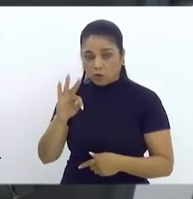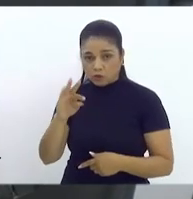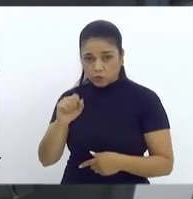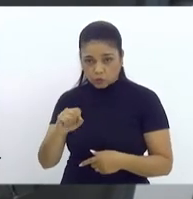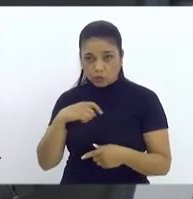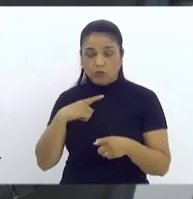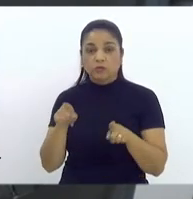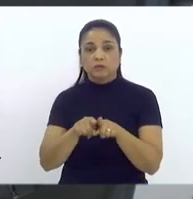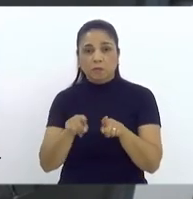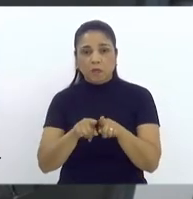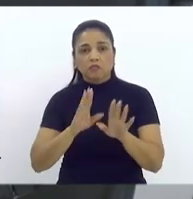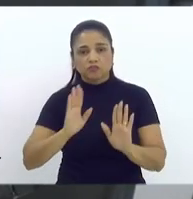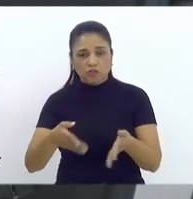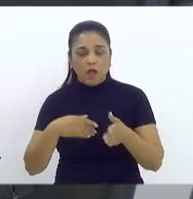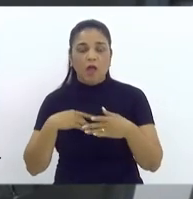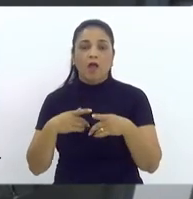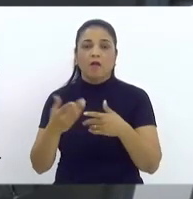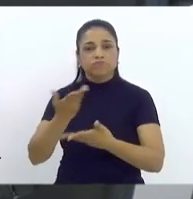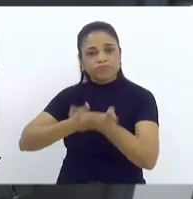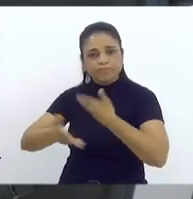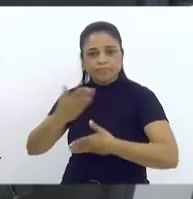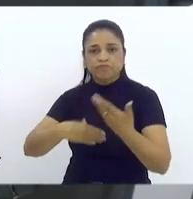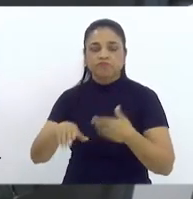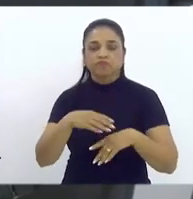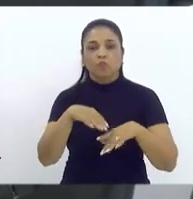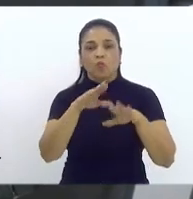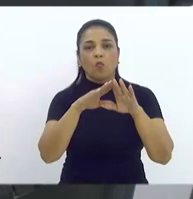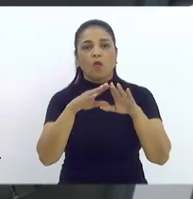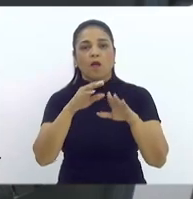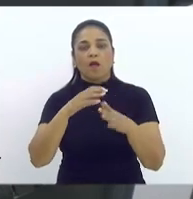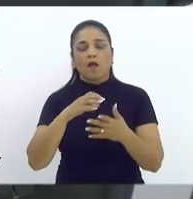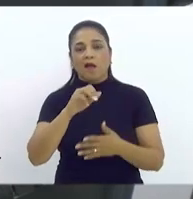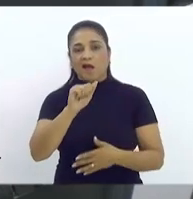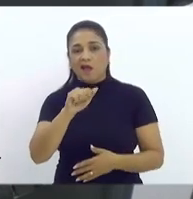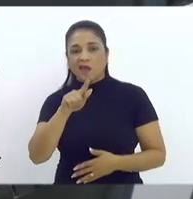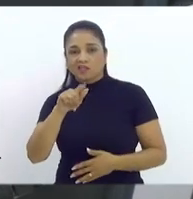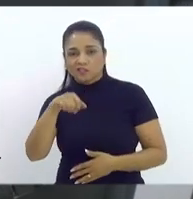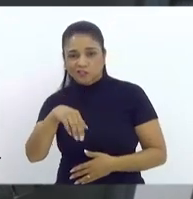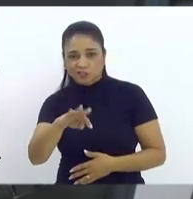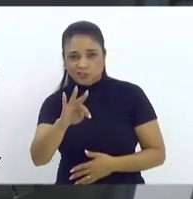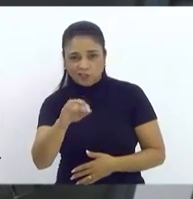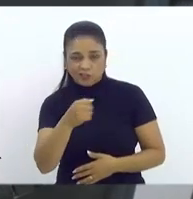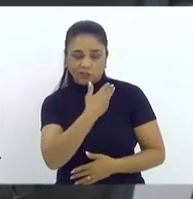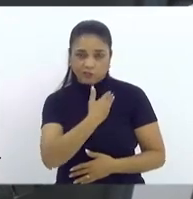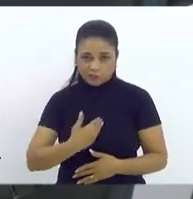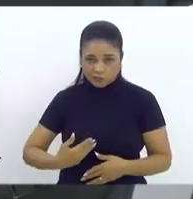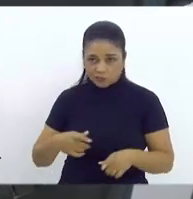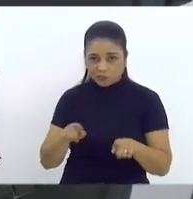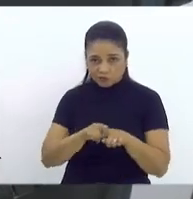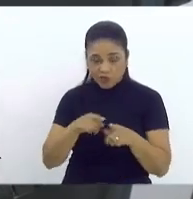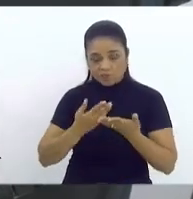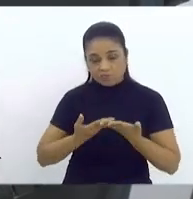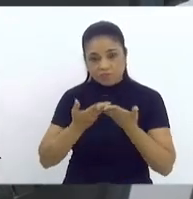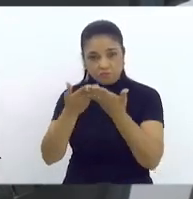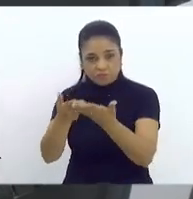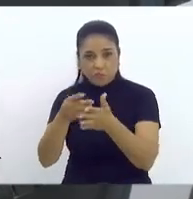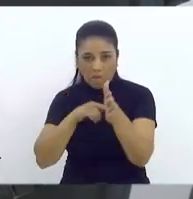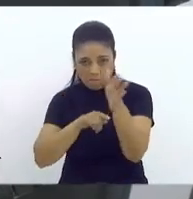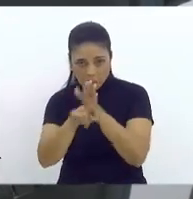postos diretamente com algum agente público e como ela aborda essas questões. Bem, são esses os encaminhamentos, deputado Brazão. Eu